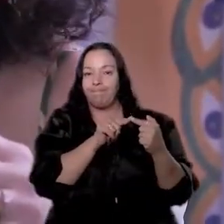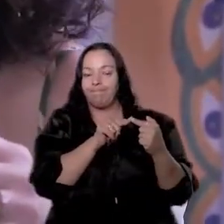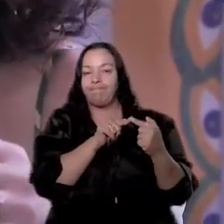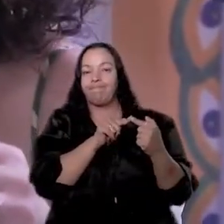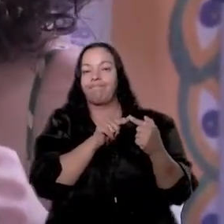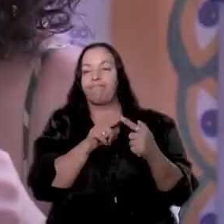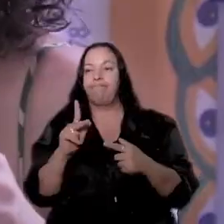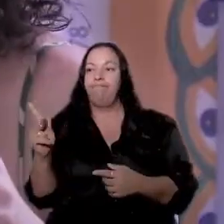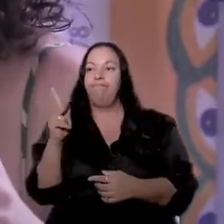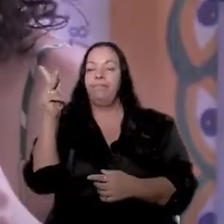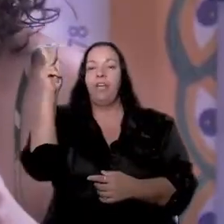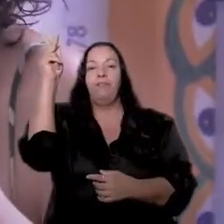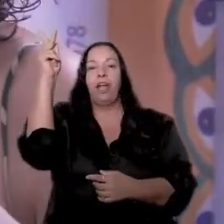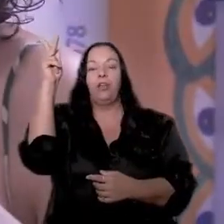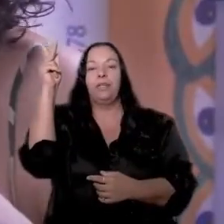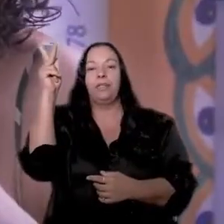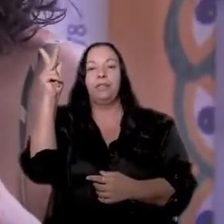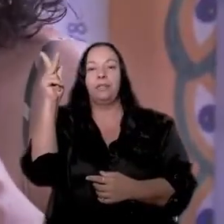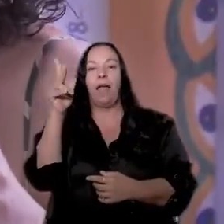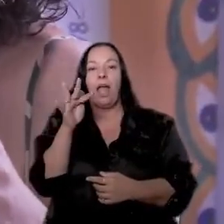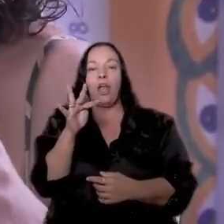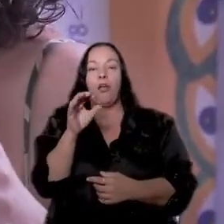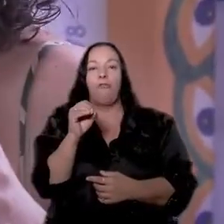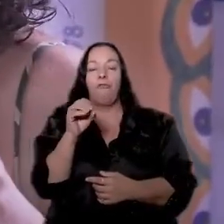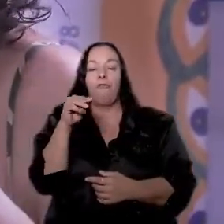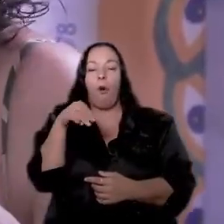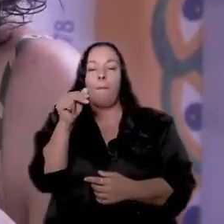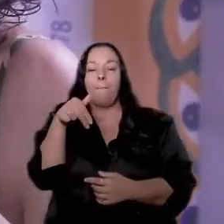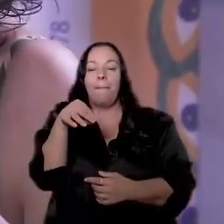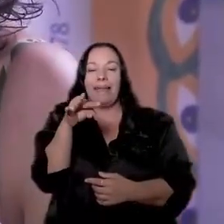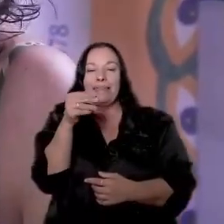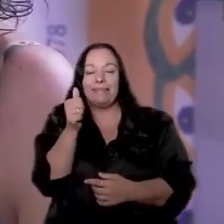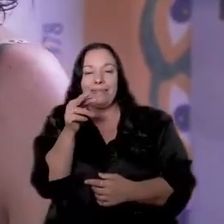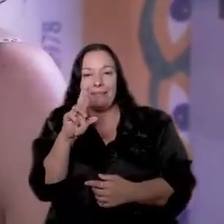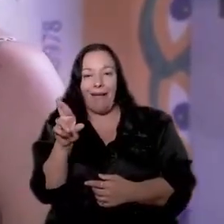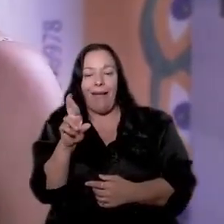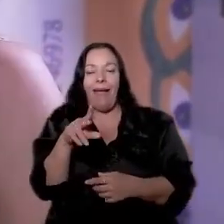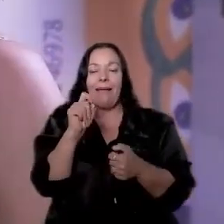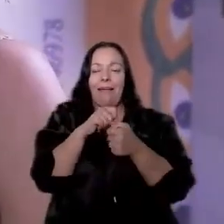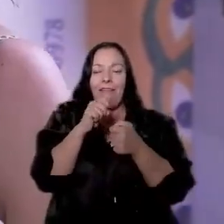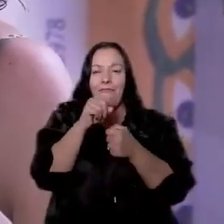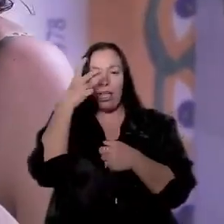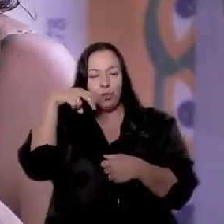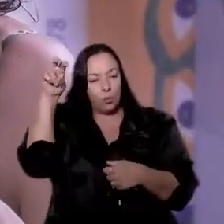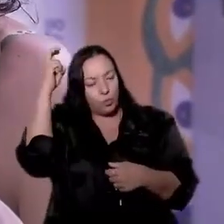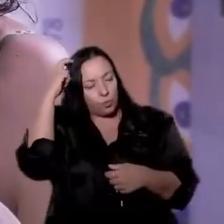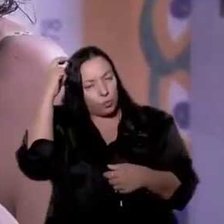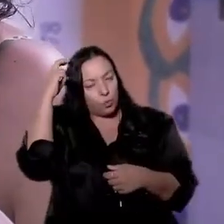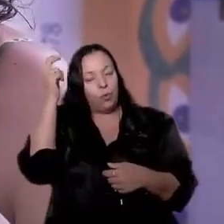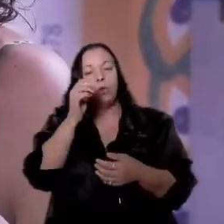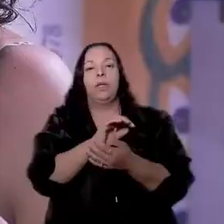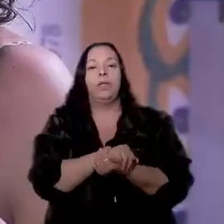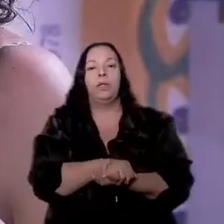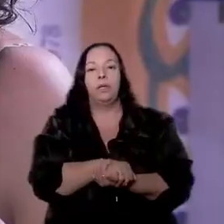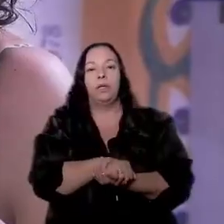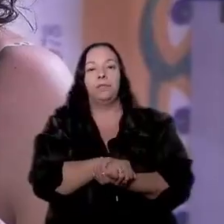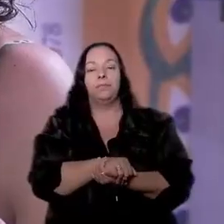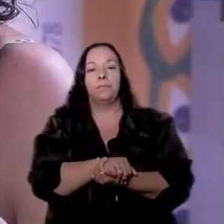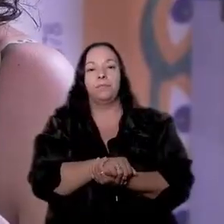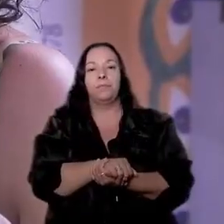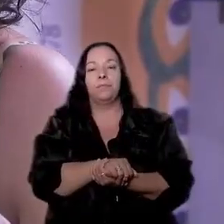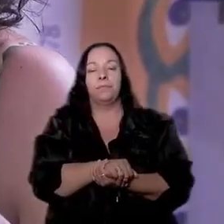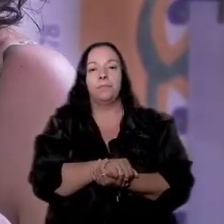valorizar e fomentar todo tipo de manifestação cultural e de quem faz cultura, produz cultura em todos